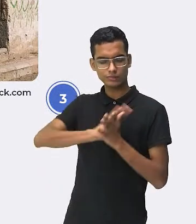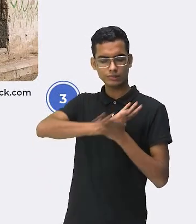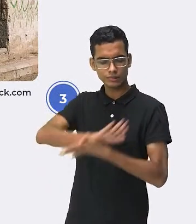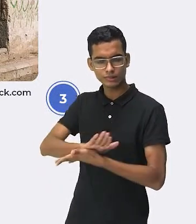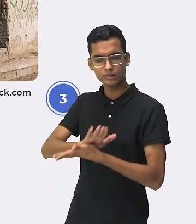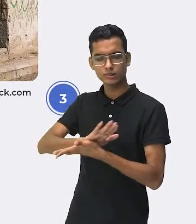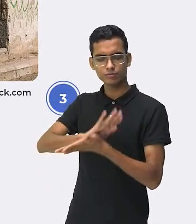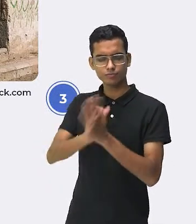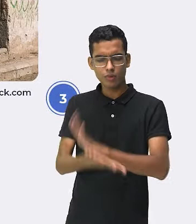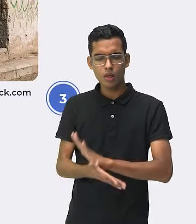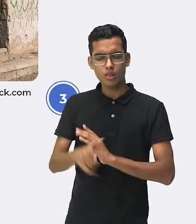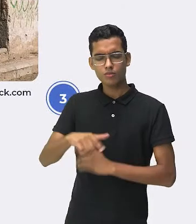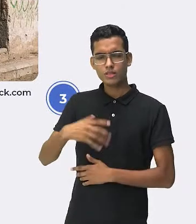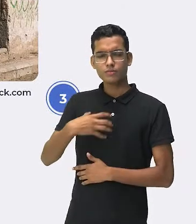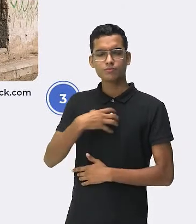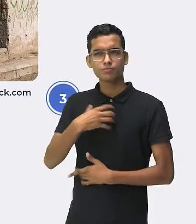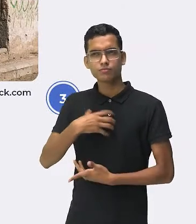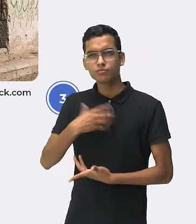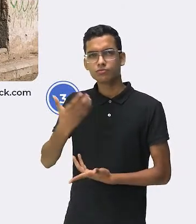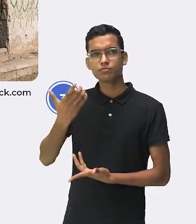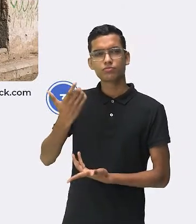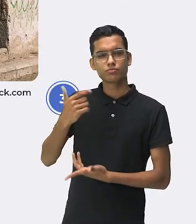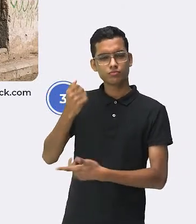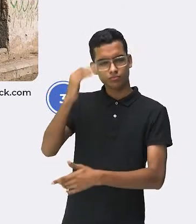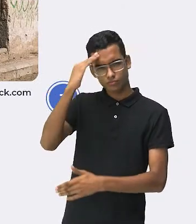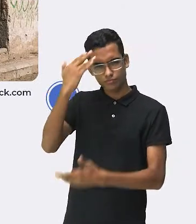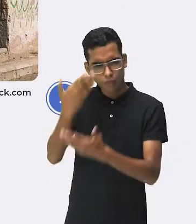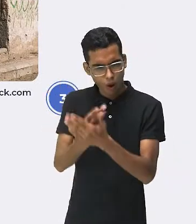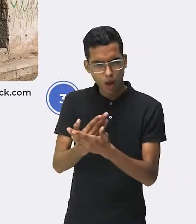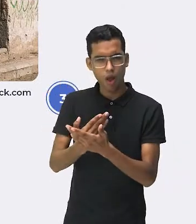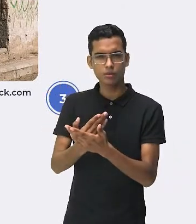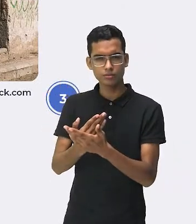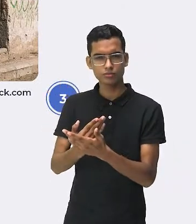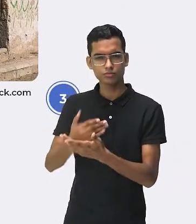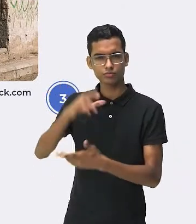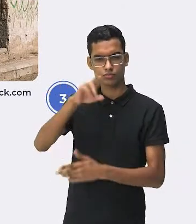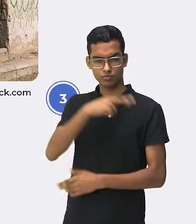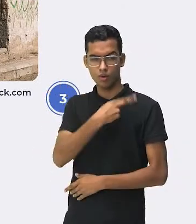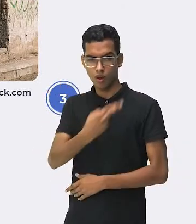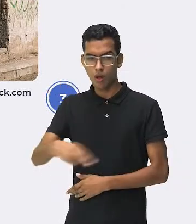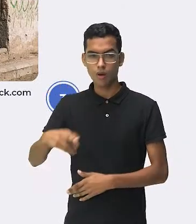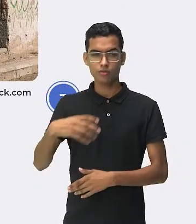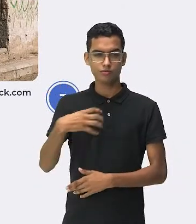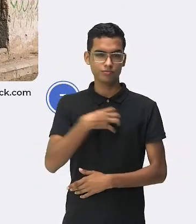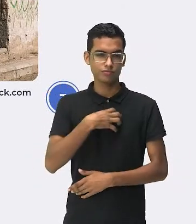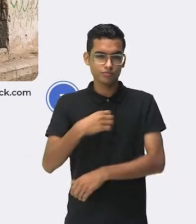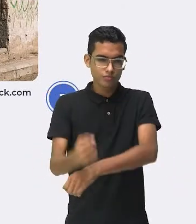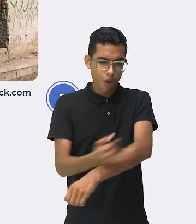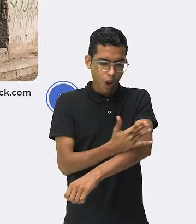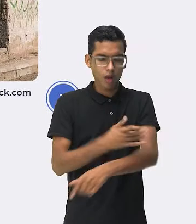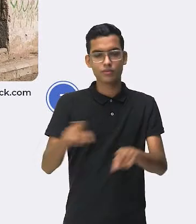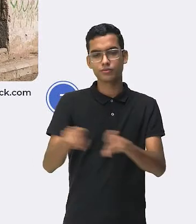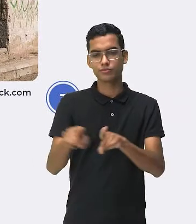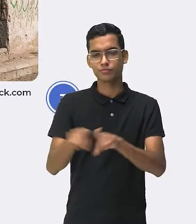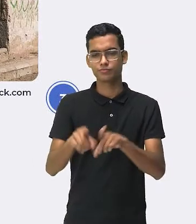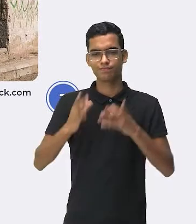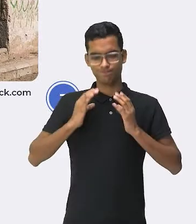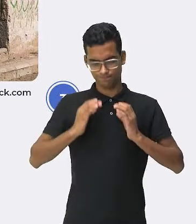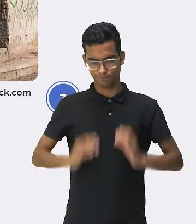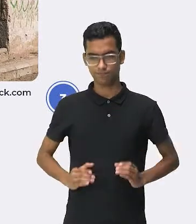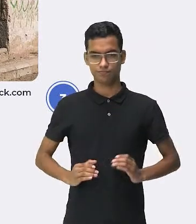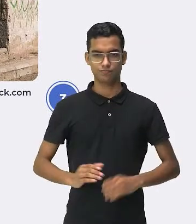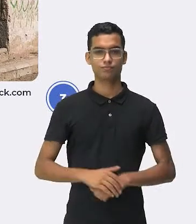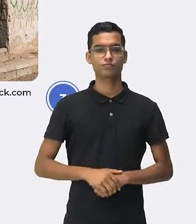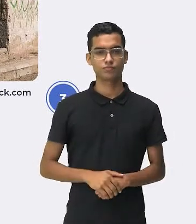crenças, sentimentos e tendências de comportamento. É como eu falei para vocês. Às vezes a diferença de